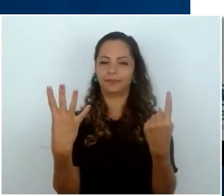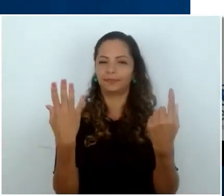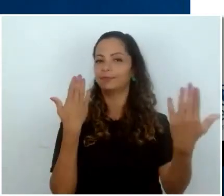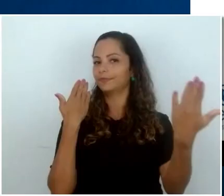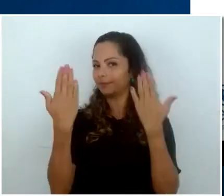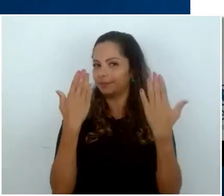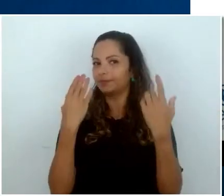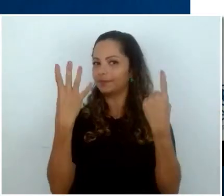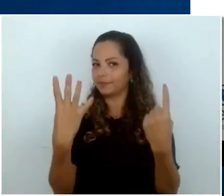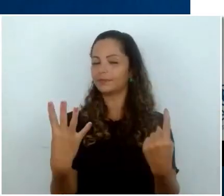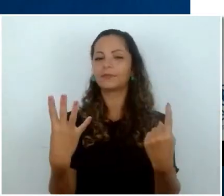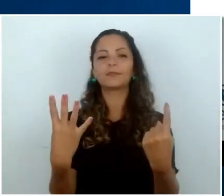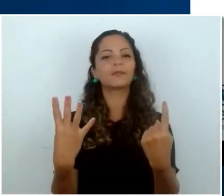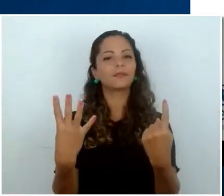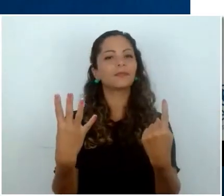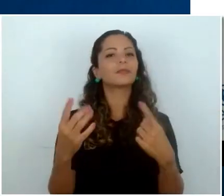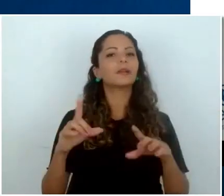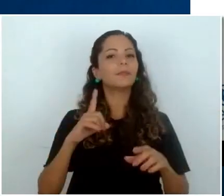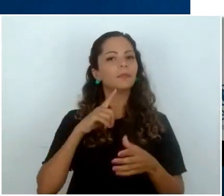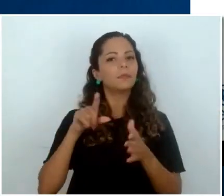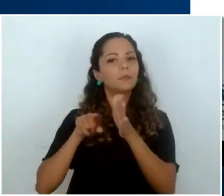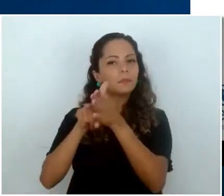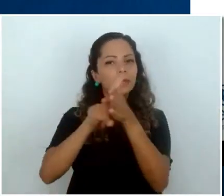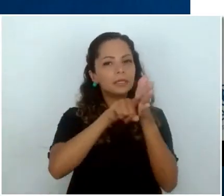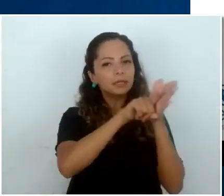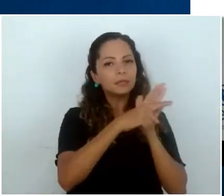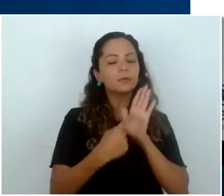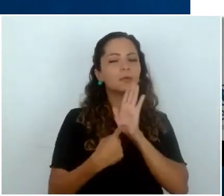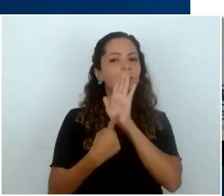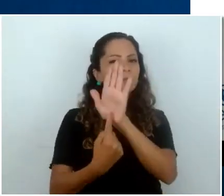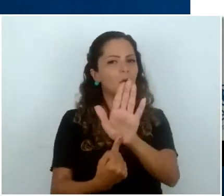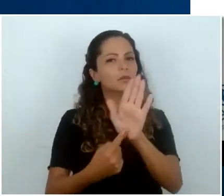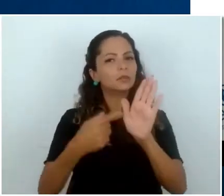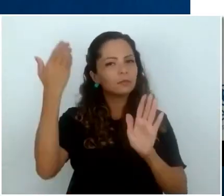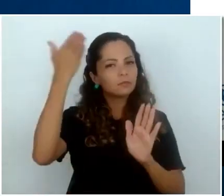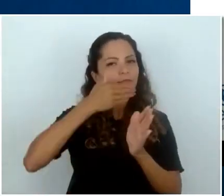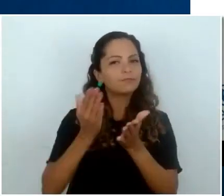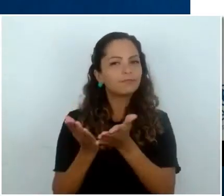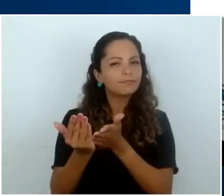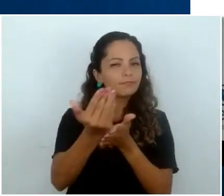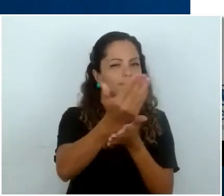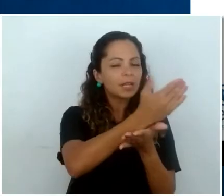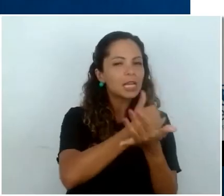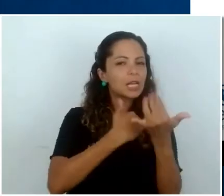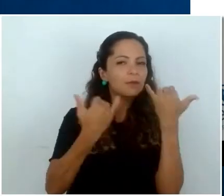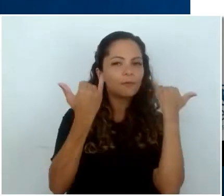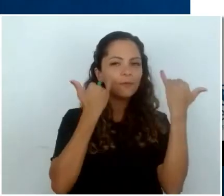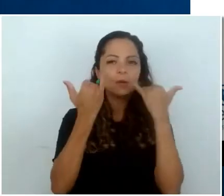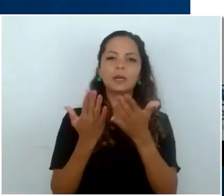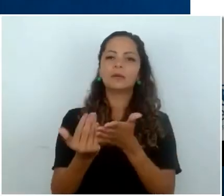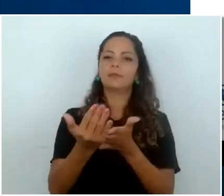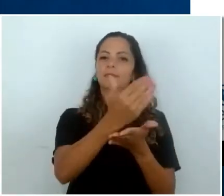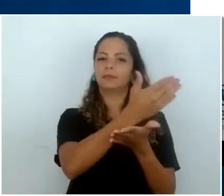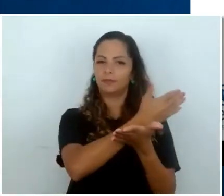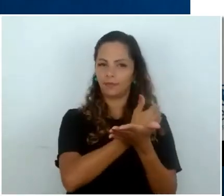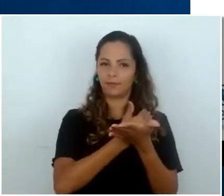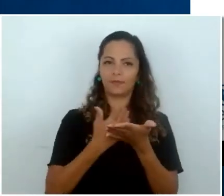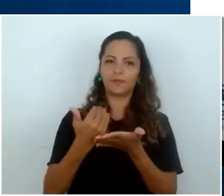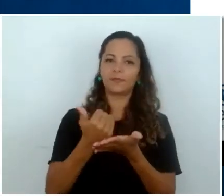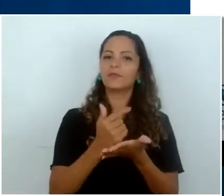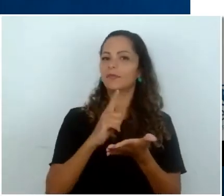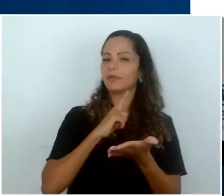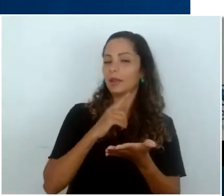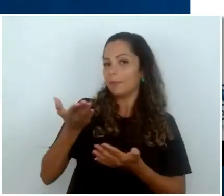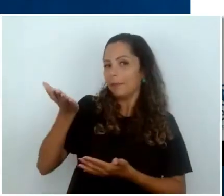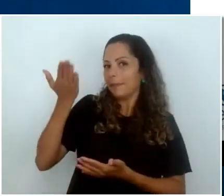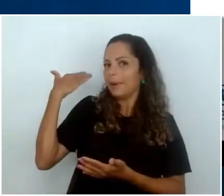estudo publicado, dessa última publicação, é o fato de que aquele grande diferencial, aquele grande gap que havia